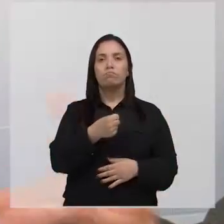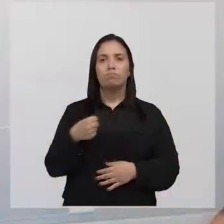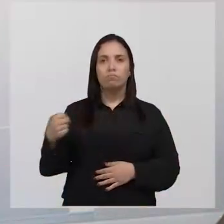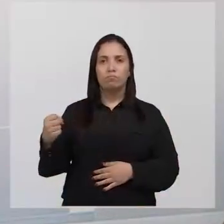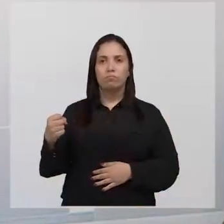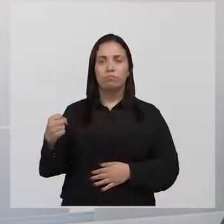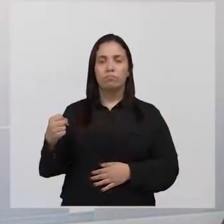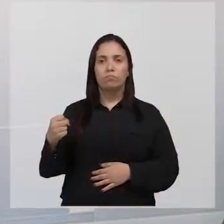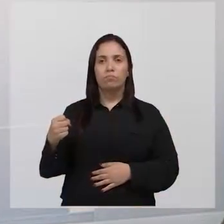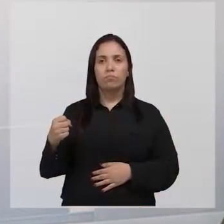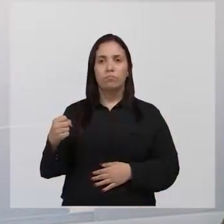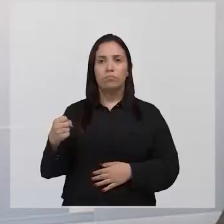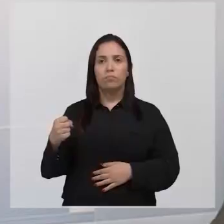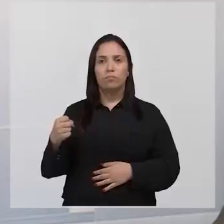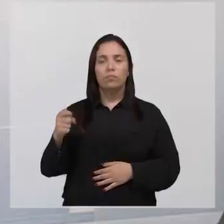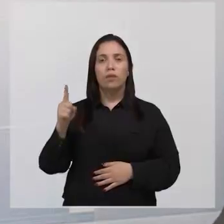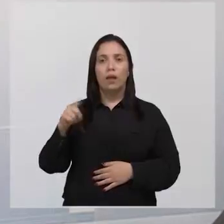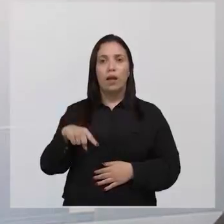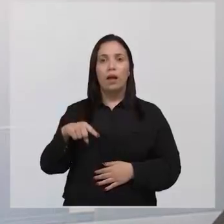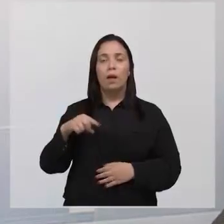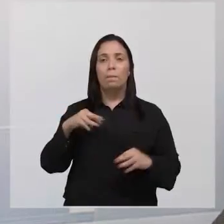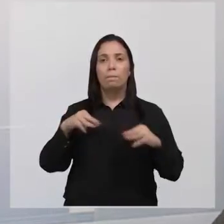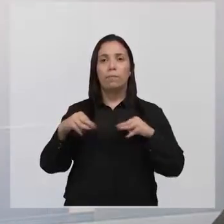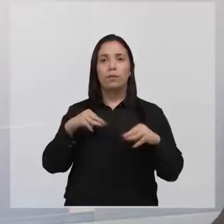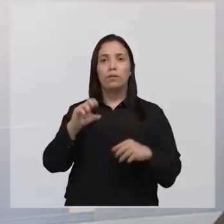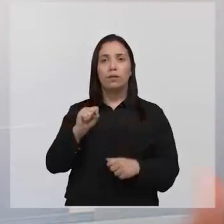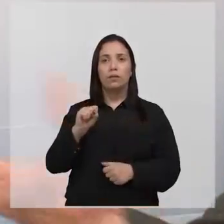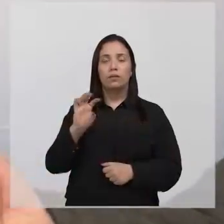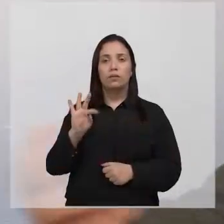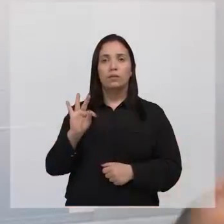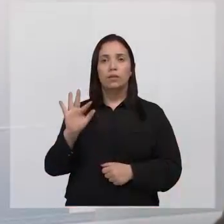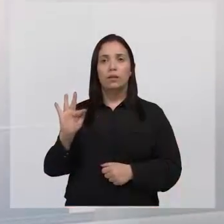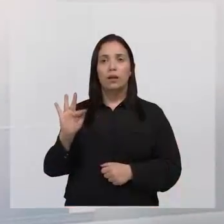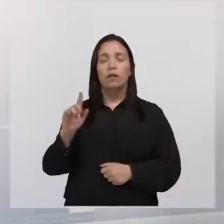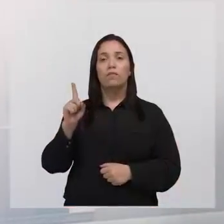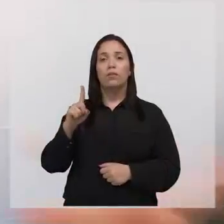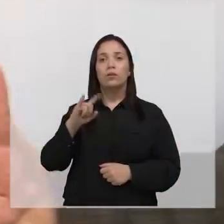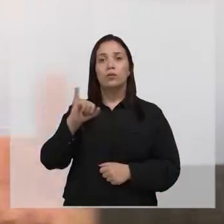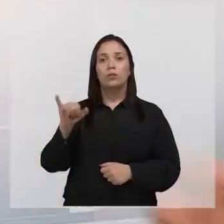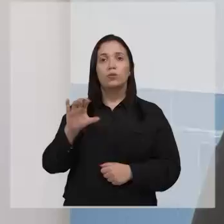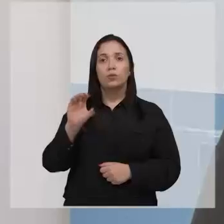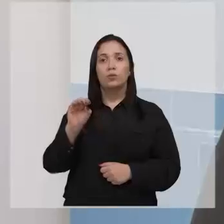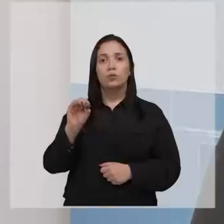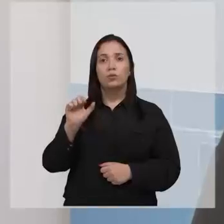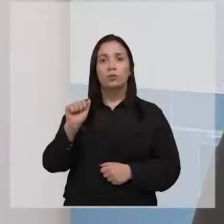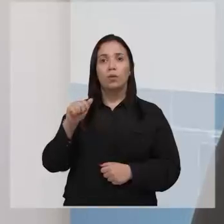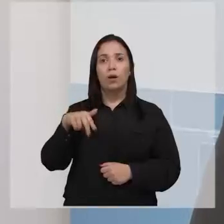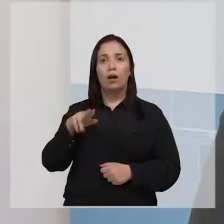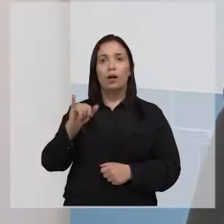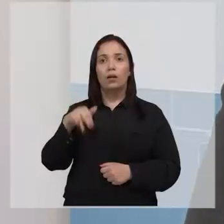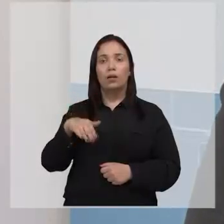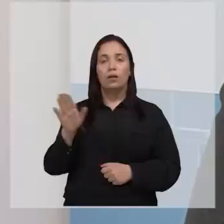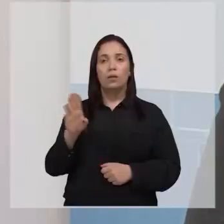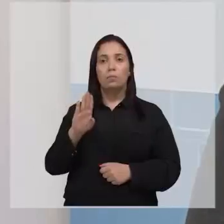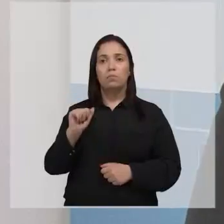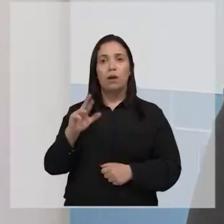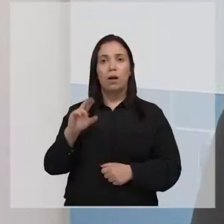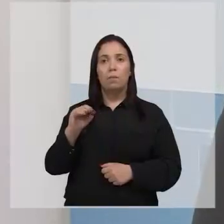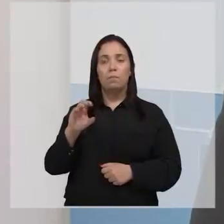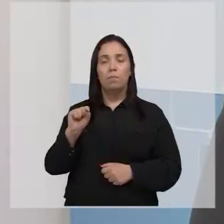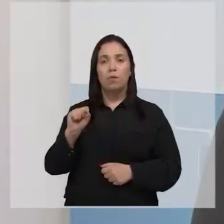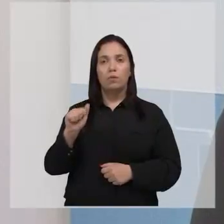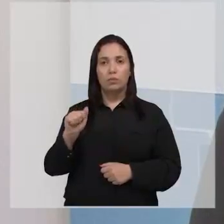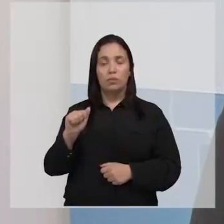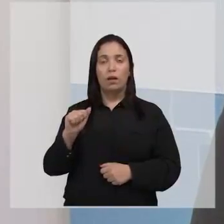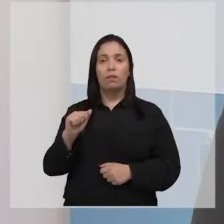estamos falando nada mais, nada menos do que o ministro do Supremo Tribunal Federal, Joaquim Barbosa, ex-ministro, desculpa. Aí ele disse o seguinte, tu falou para